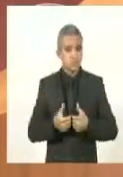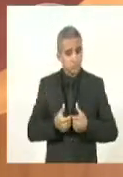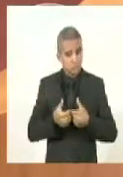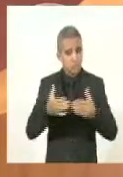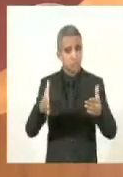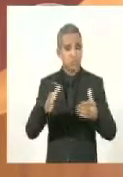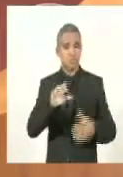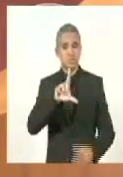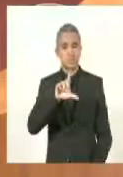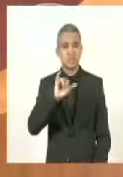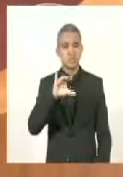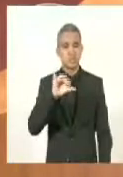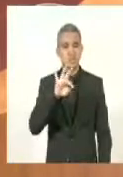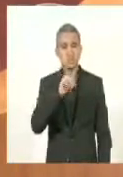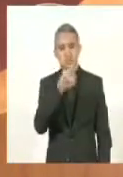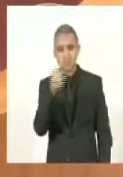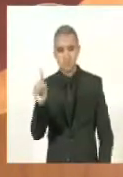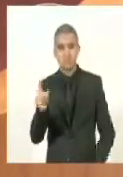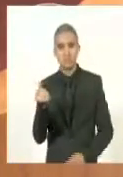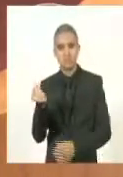licitado, que o dinheiro já estava lá,